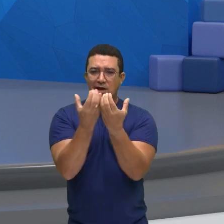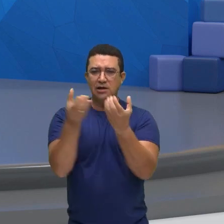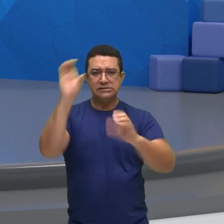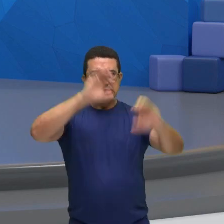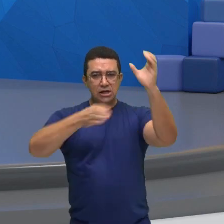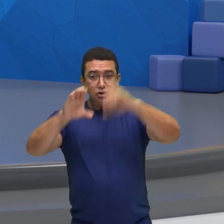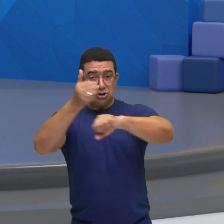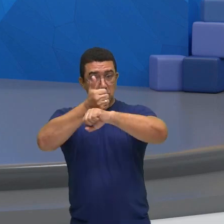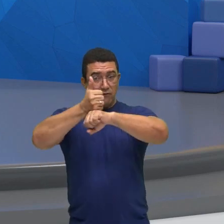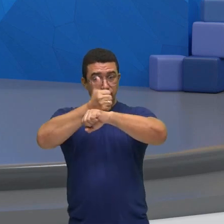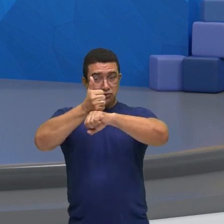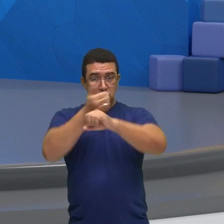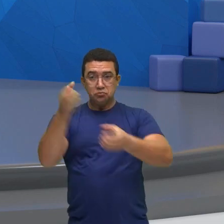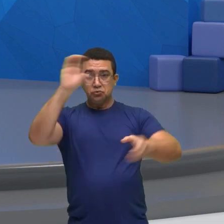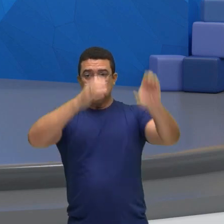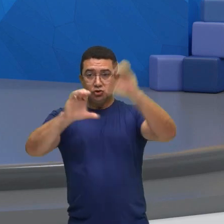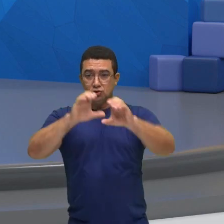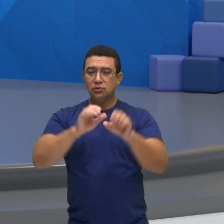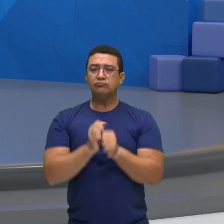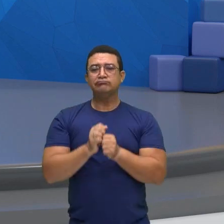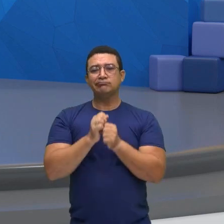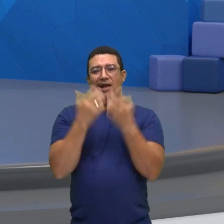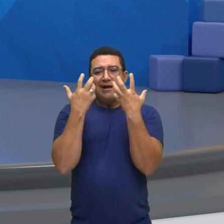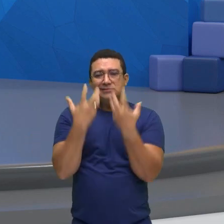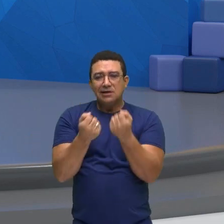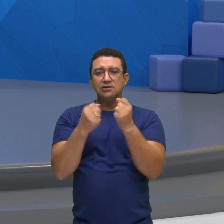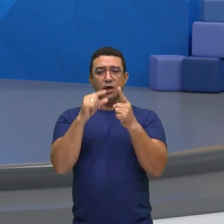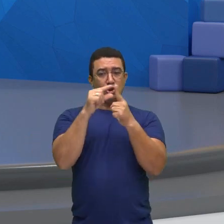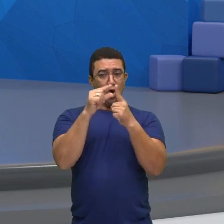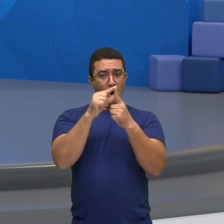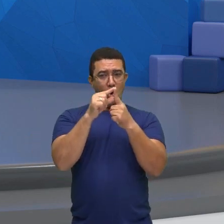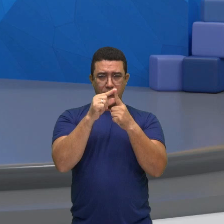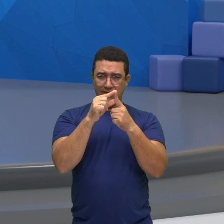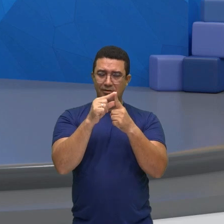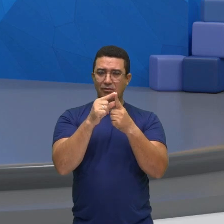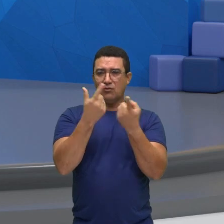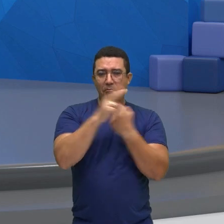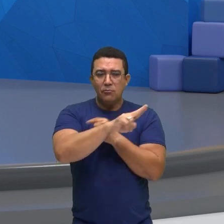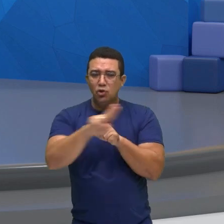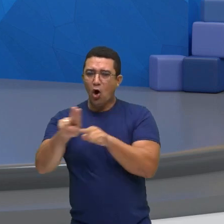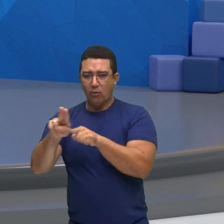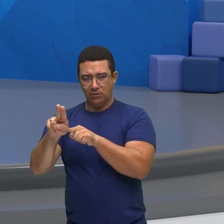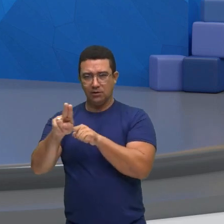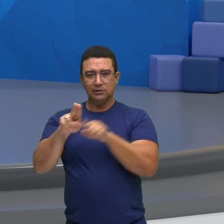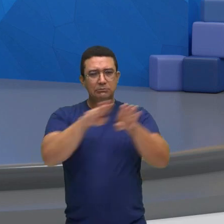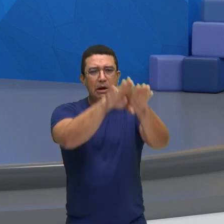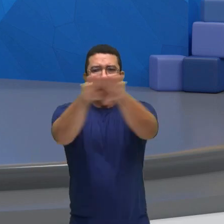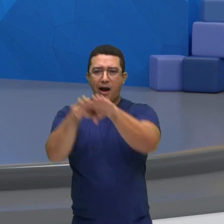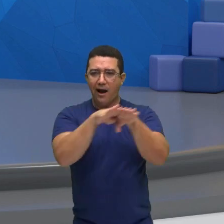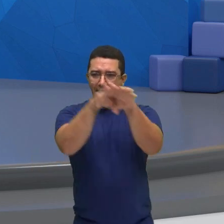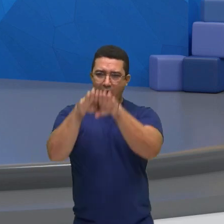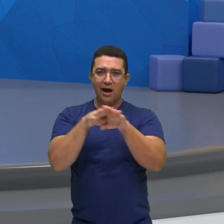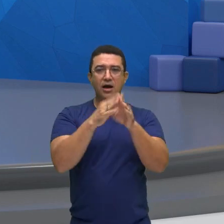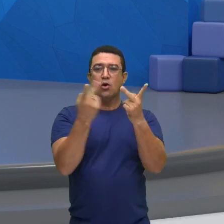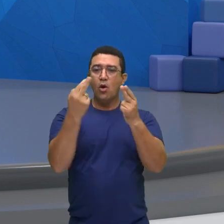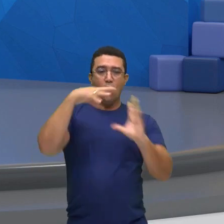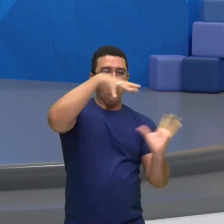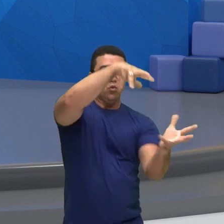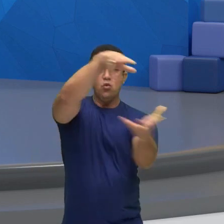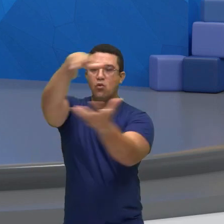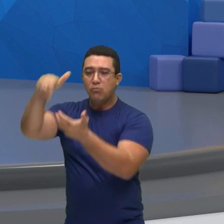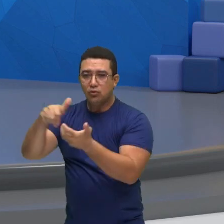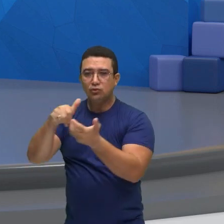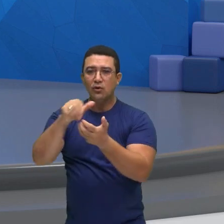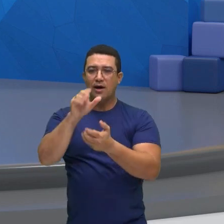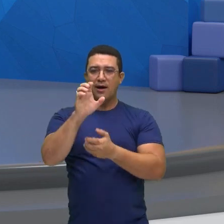adota, né, um nome padrão para esse ser vivo, em qualquer lugar do mundo que você chegar falando Aedes